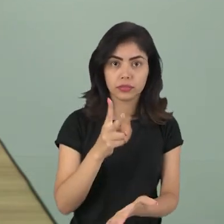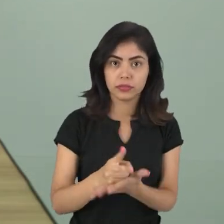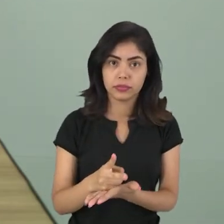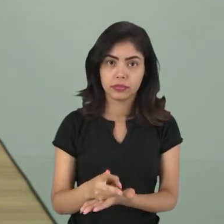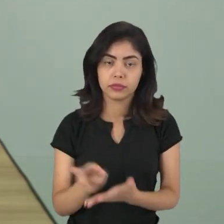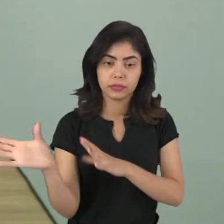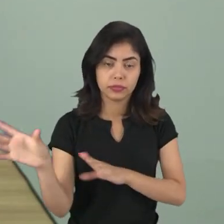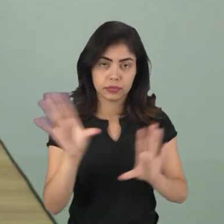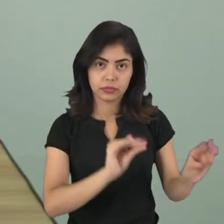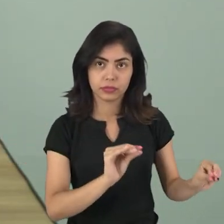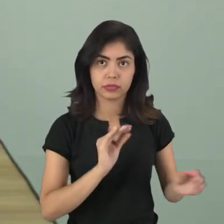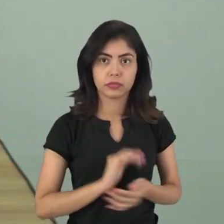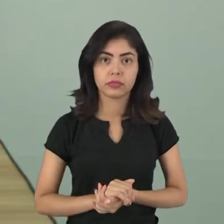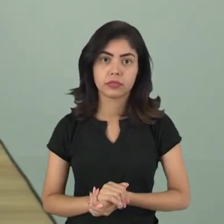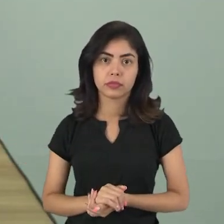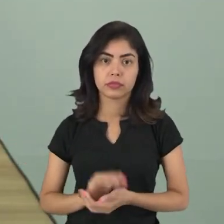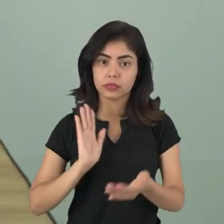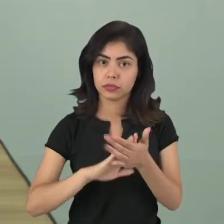alternativa.